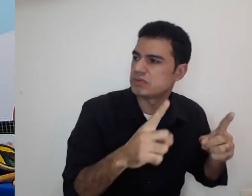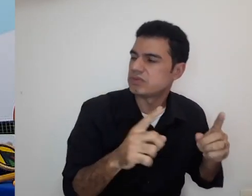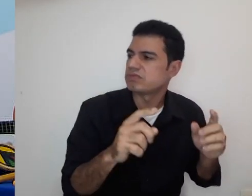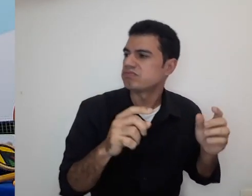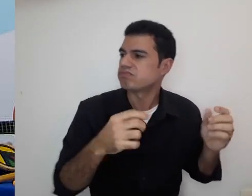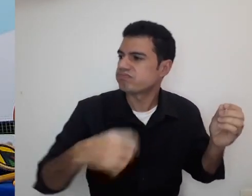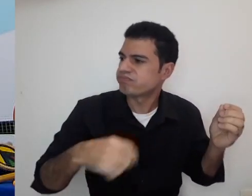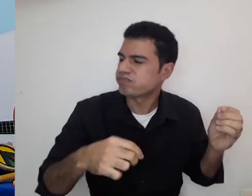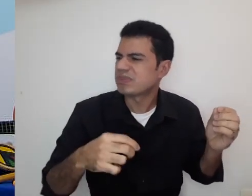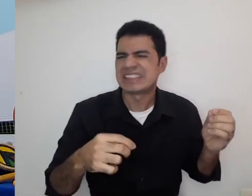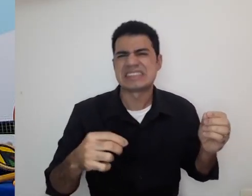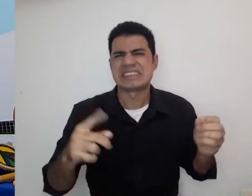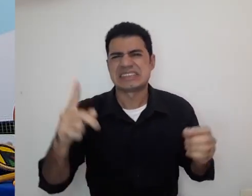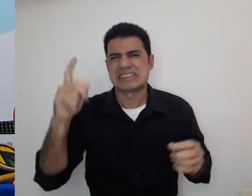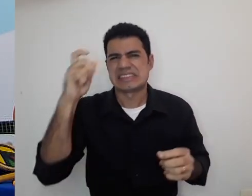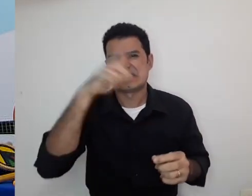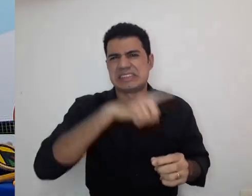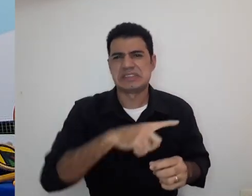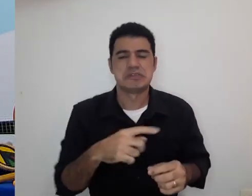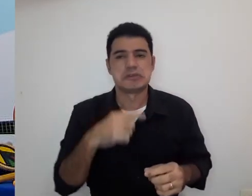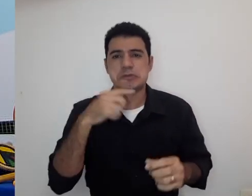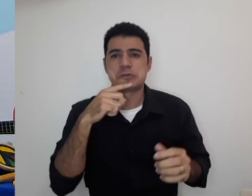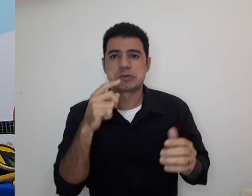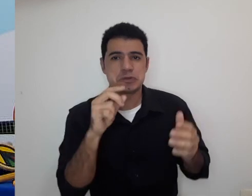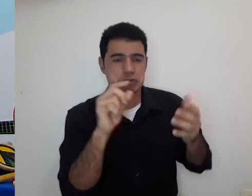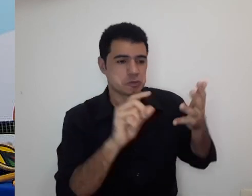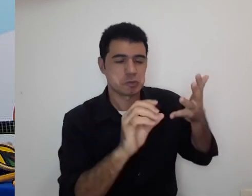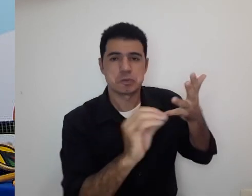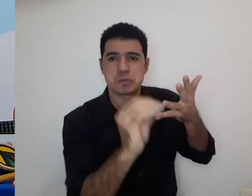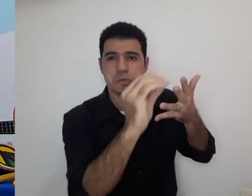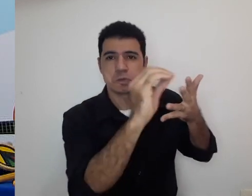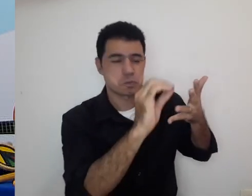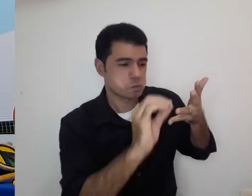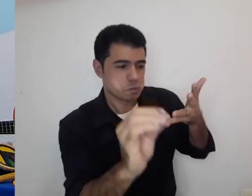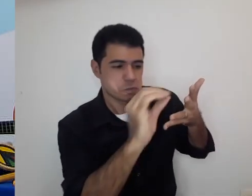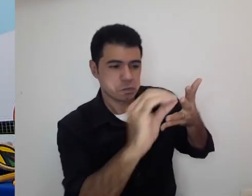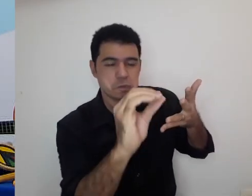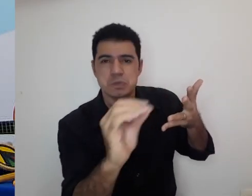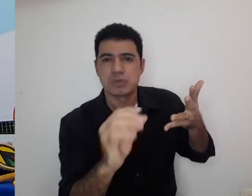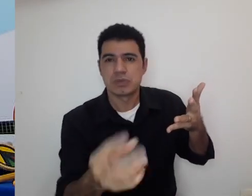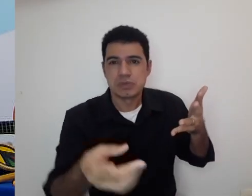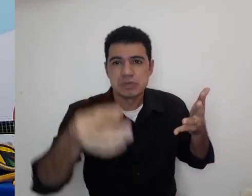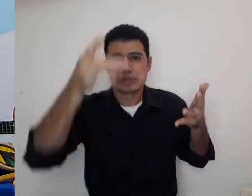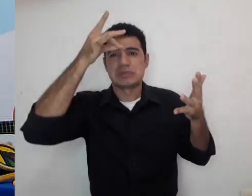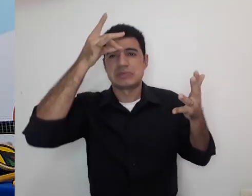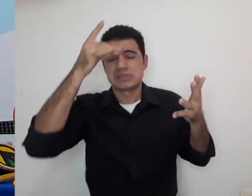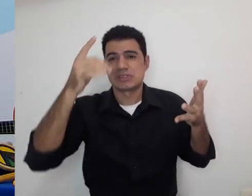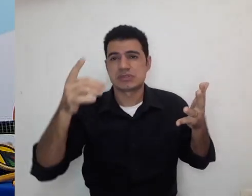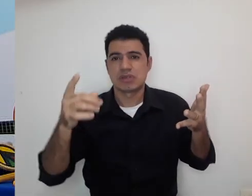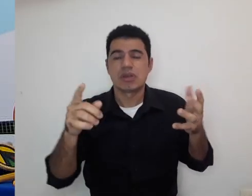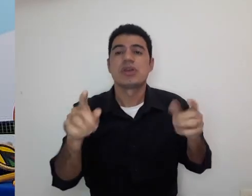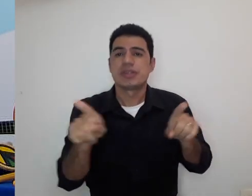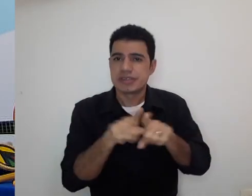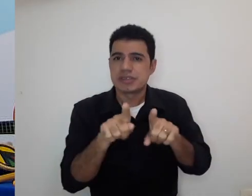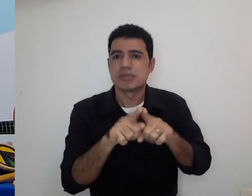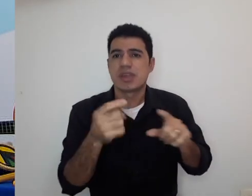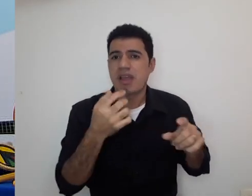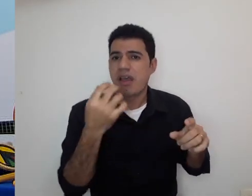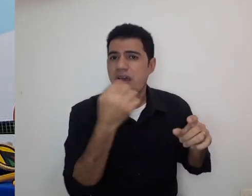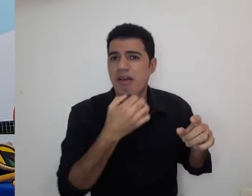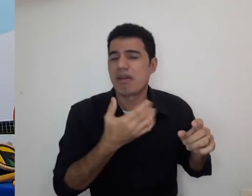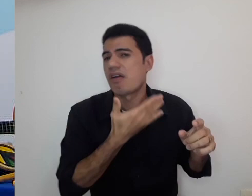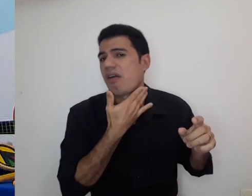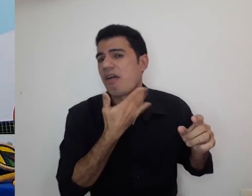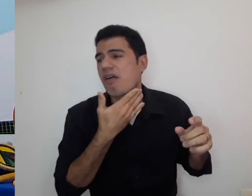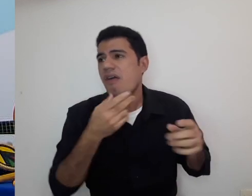é um exercício onde a gente canta as notas de uma partitura para memorizar os sons, né, e para afinar a voz.